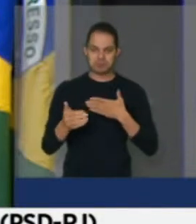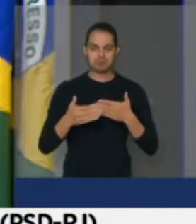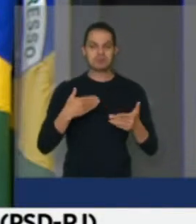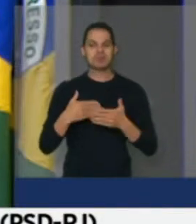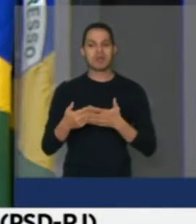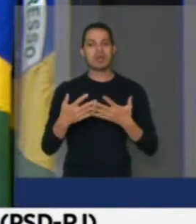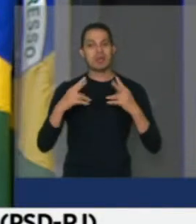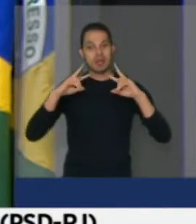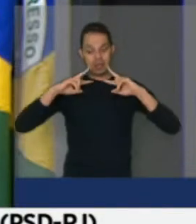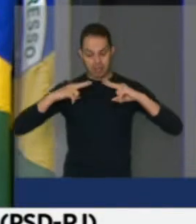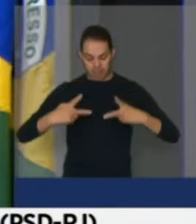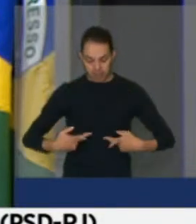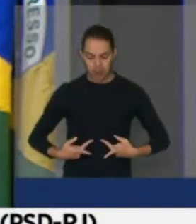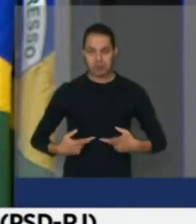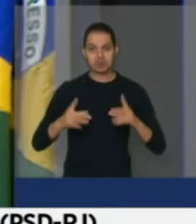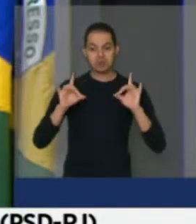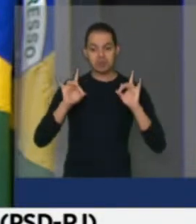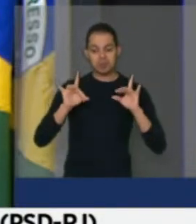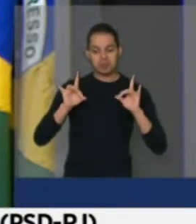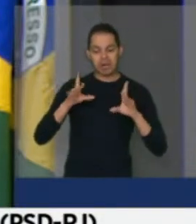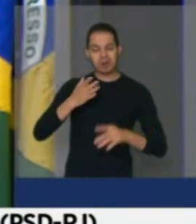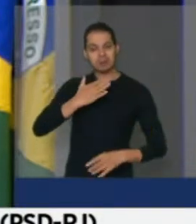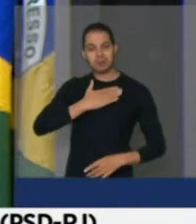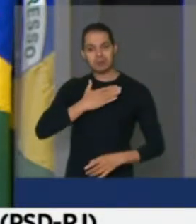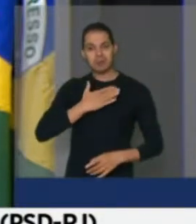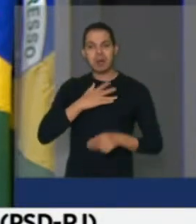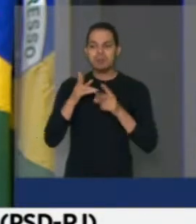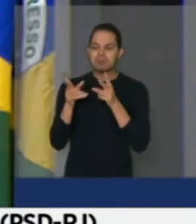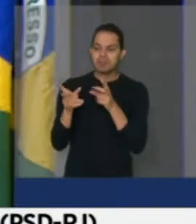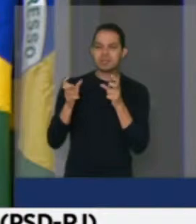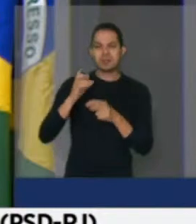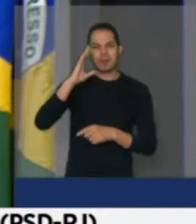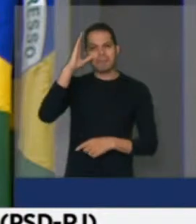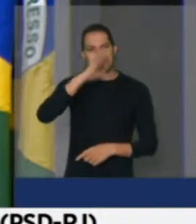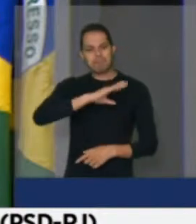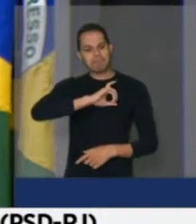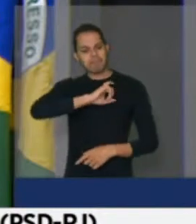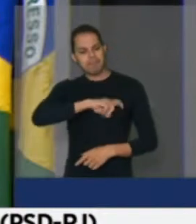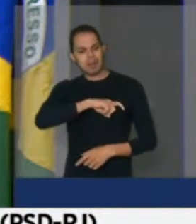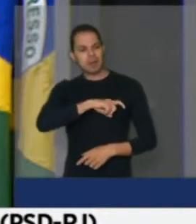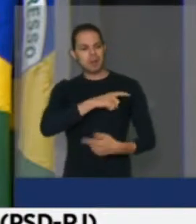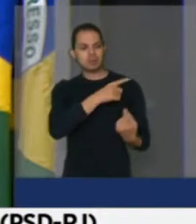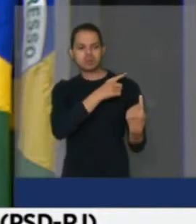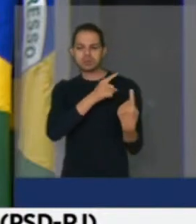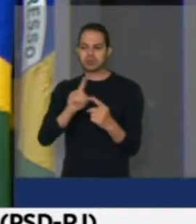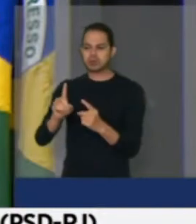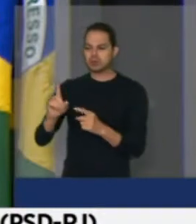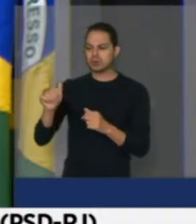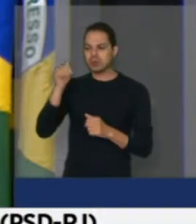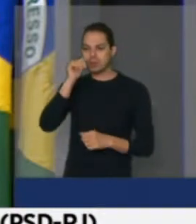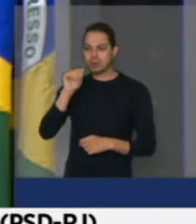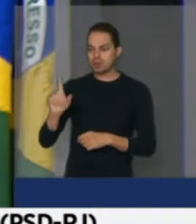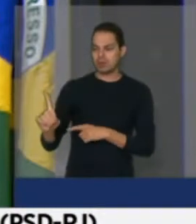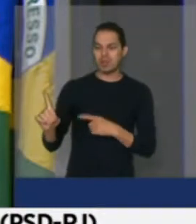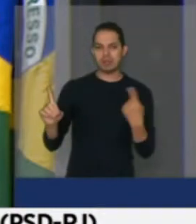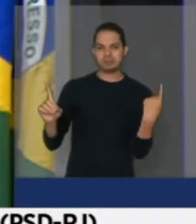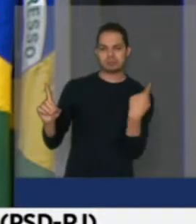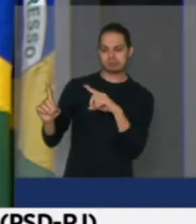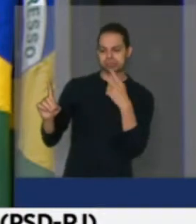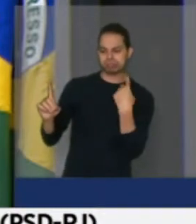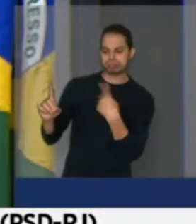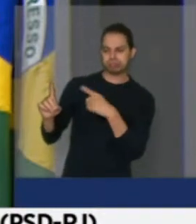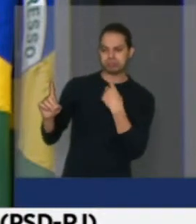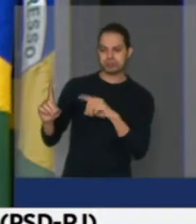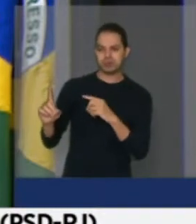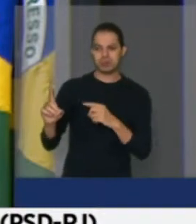reconhecendo meus próprios privilégios, perceber a crueldade e a desumanidade intrínsecas àqueles que não